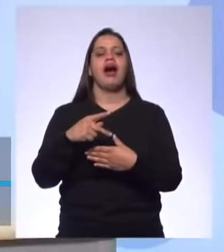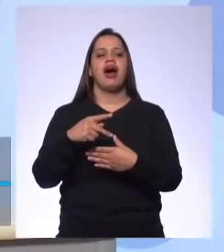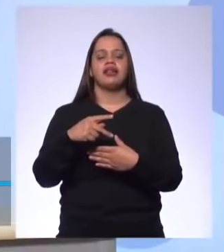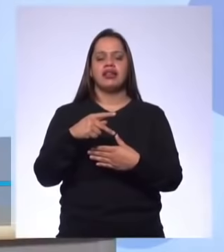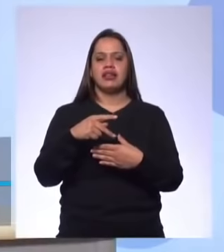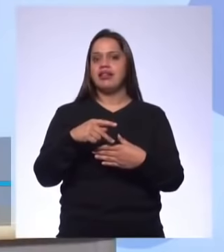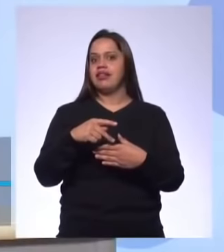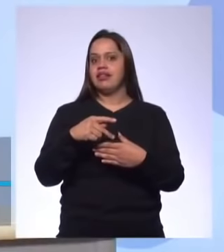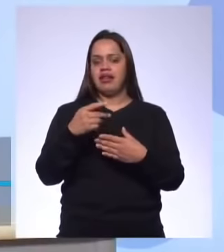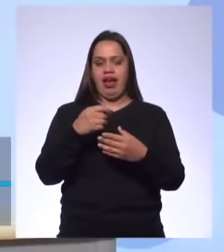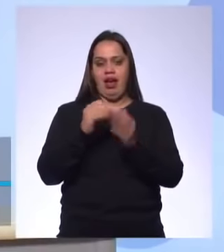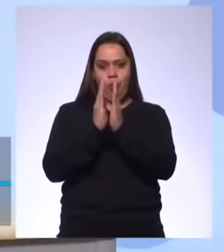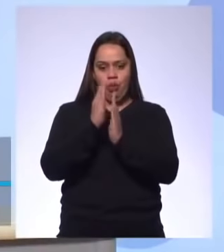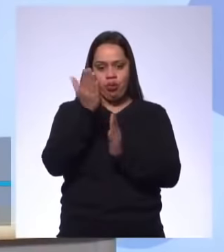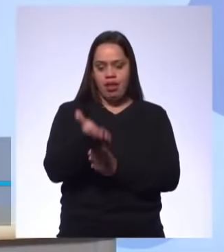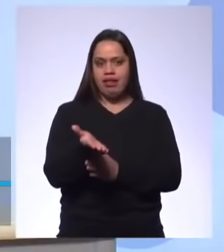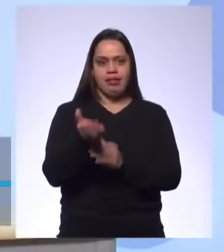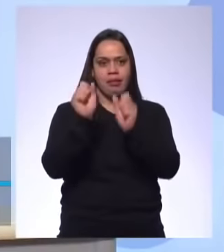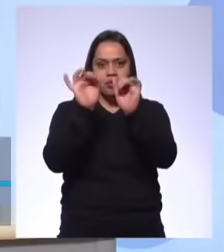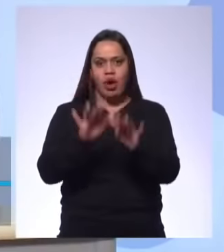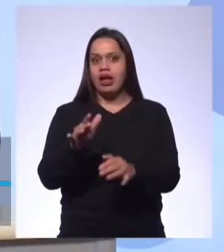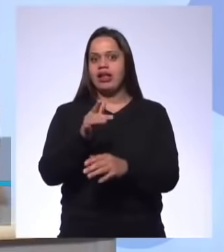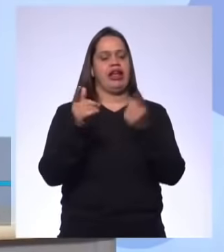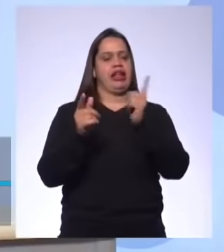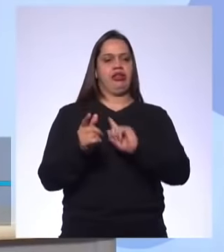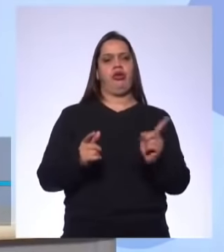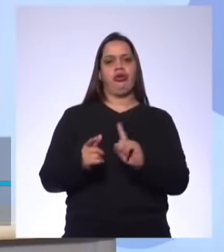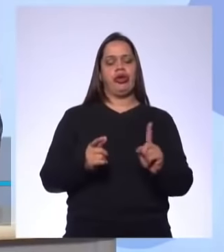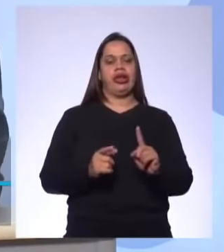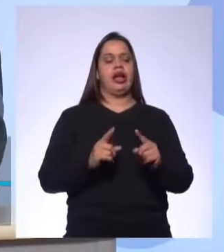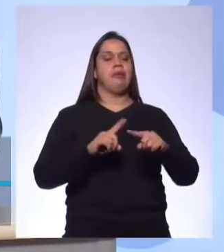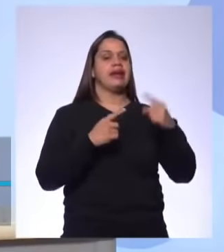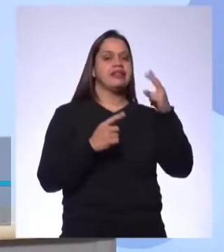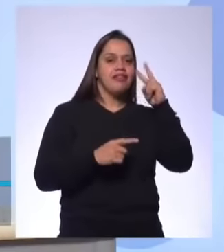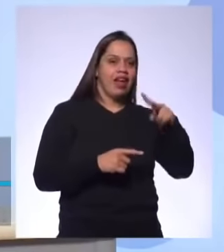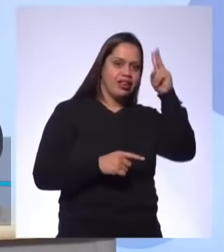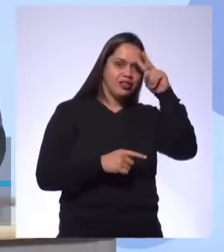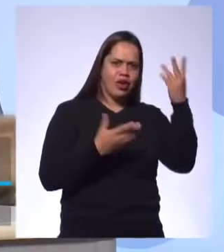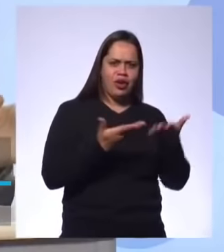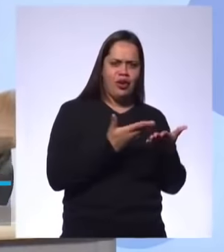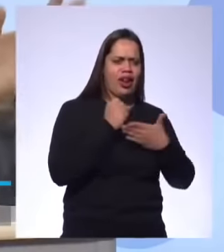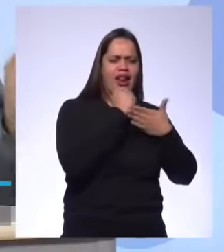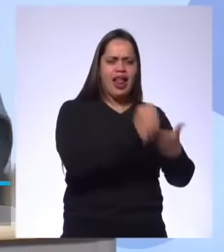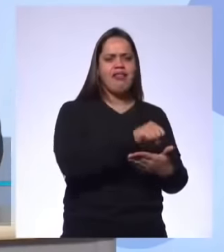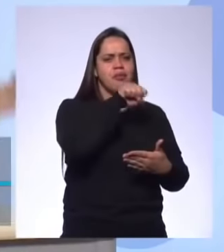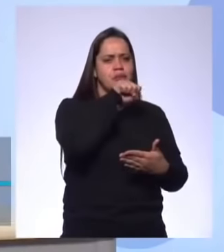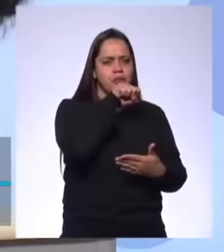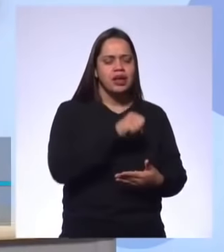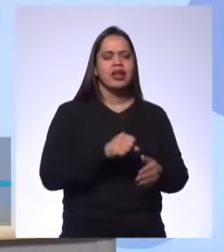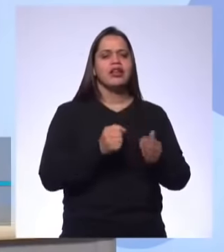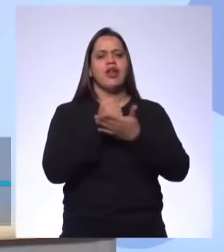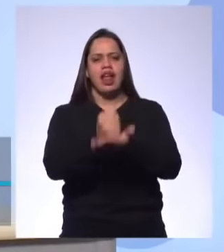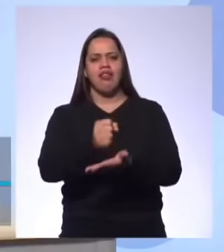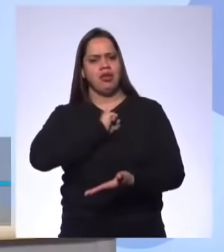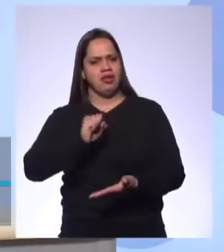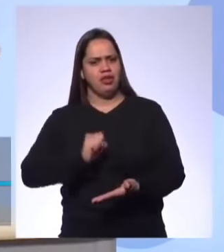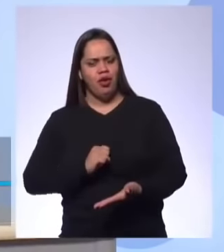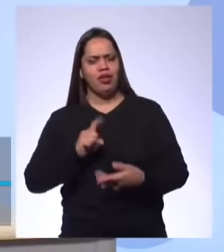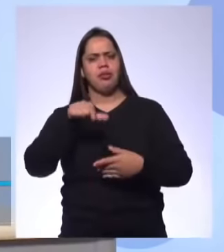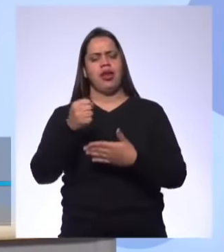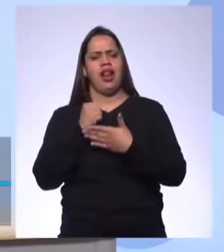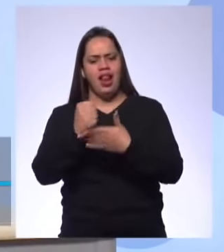achei essa coisa engraçada, não é? Mas aí eles levam para o bispo, para o sacerdote, aí depois levaram para os bruxos. Olha só